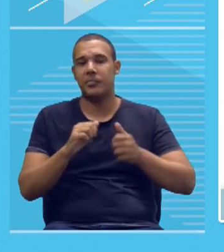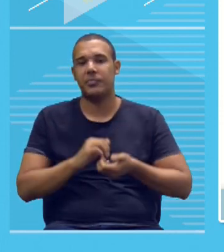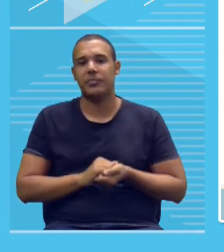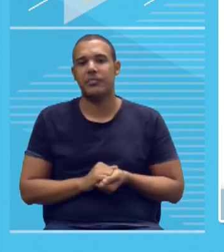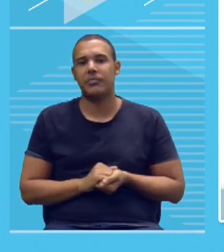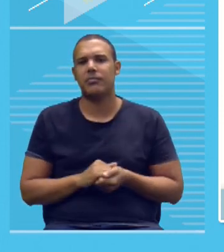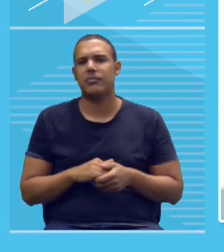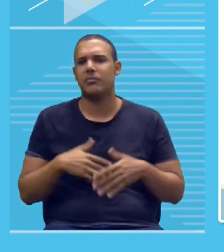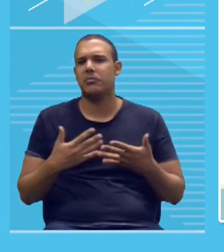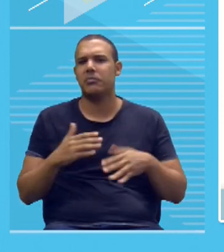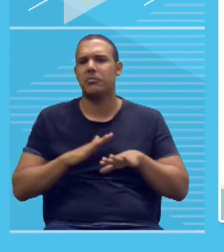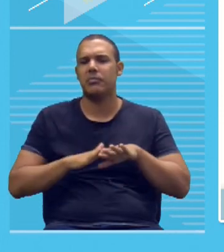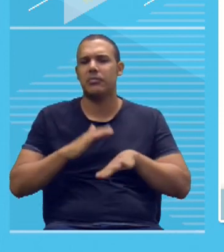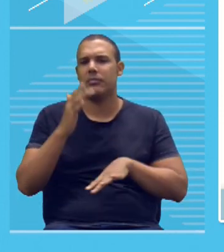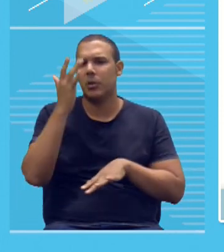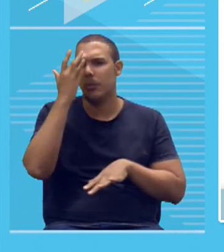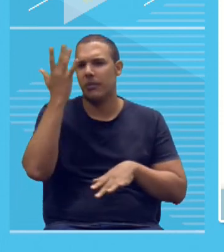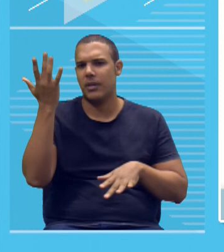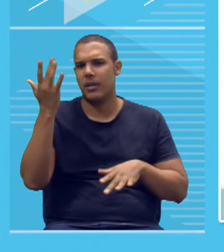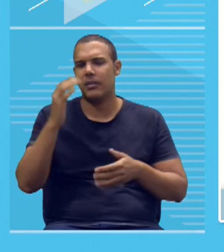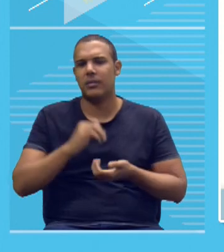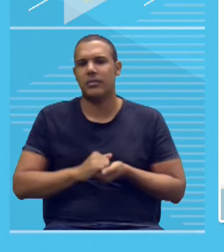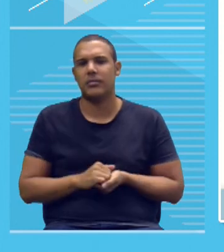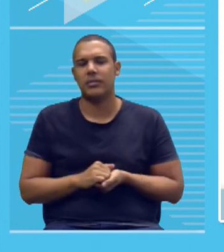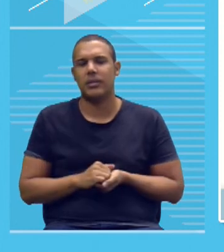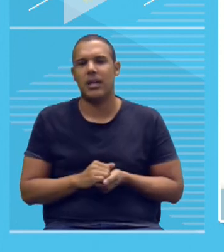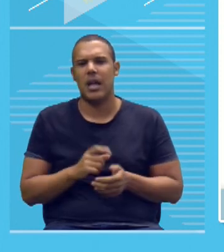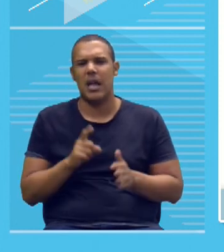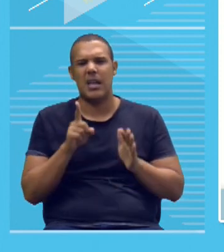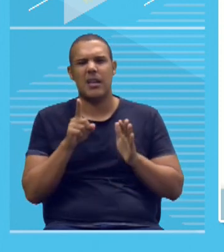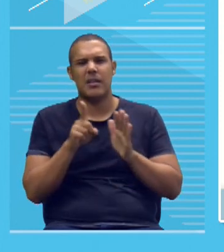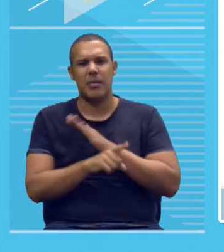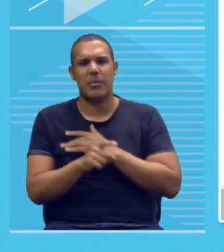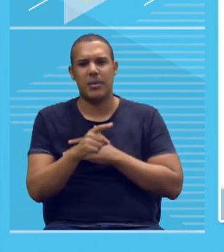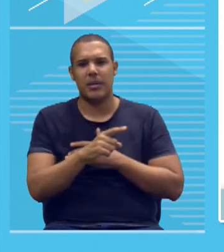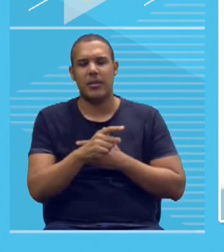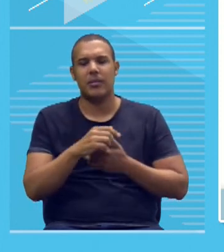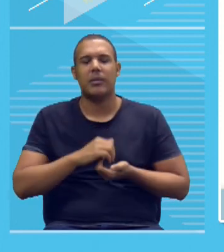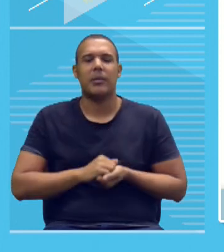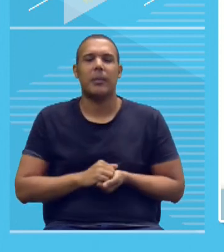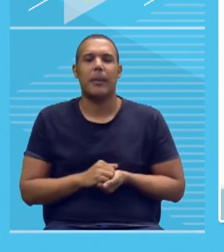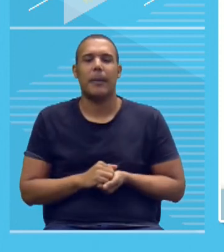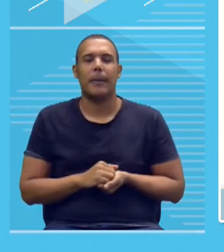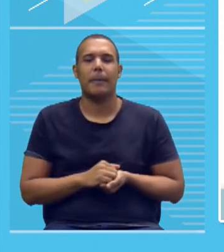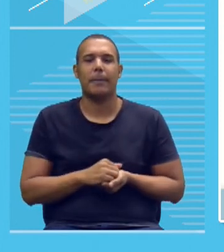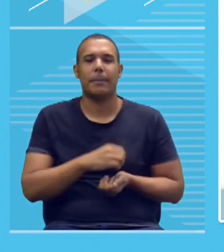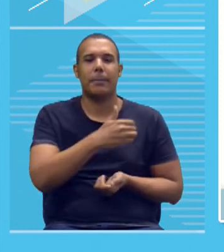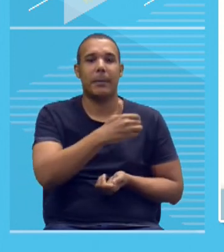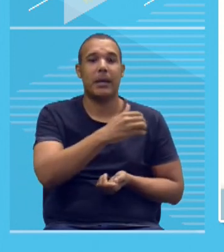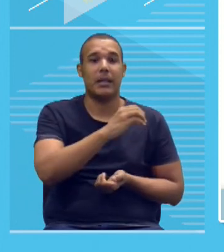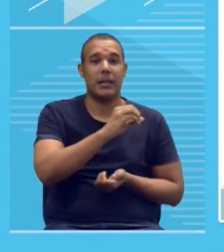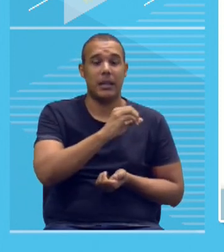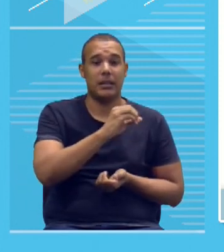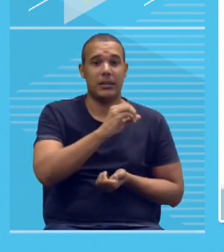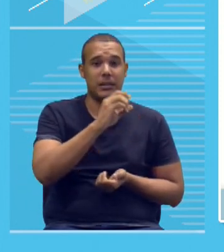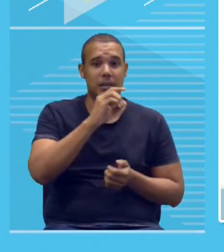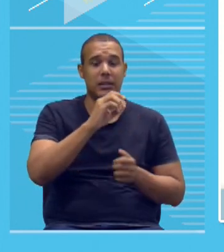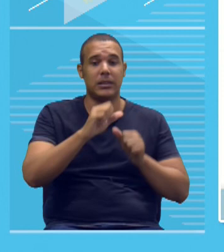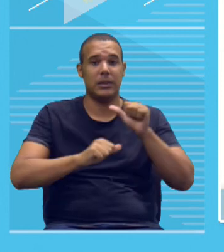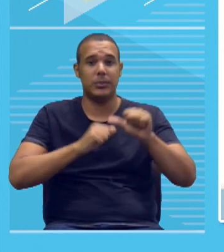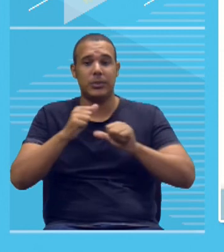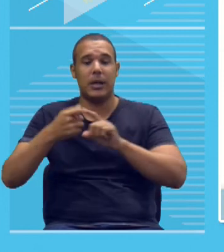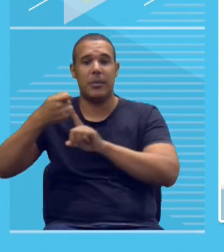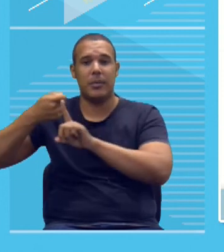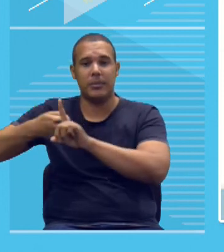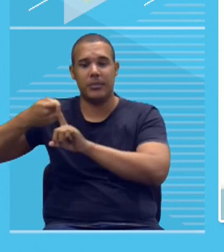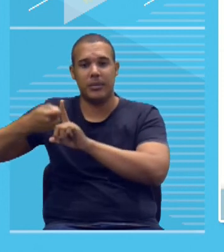fácil de transformar vocês acham que essa questão é mais fácil eu pegar aqueles 10 dias o e transformar para meses